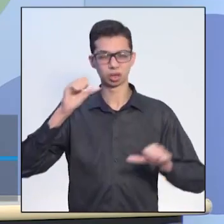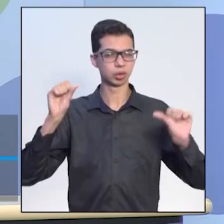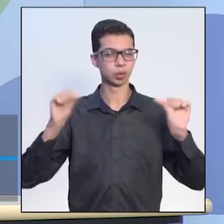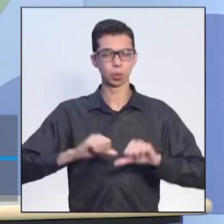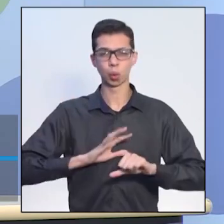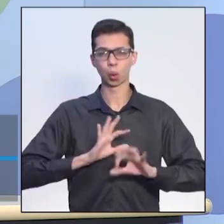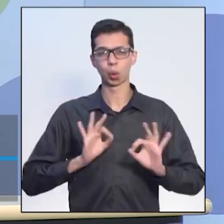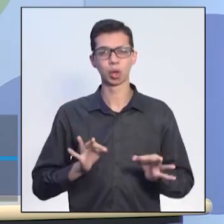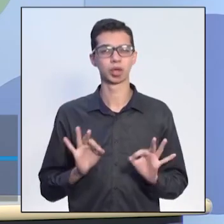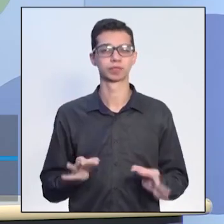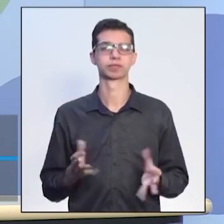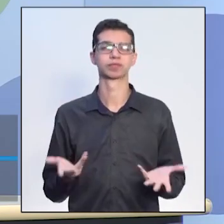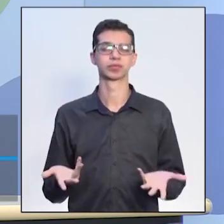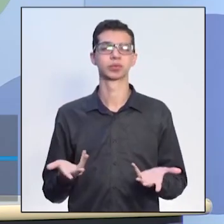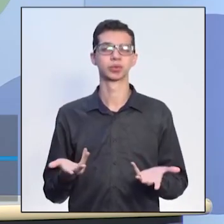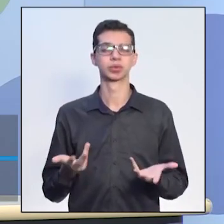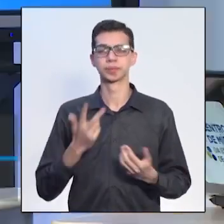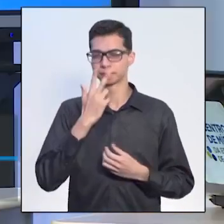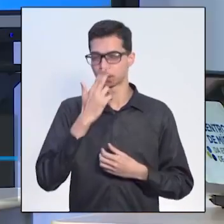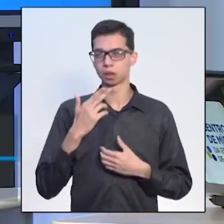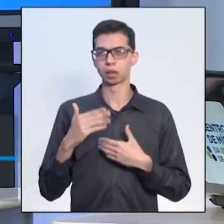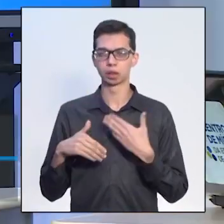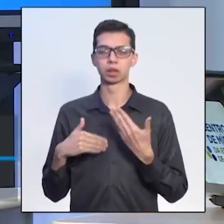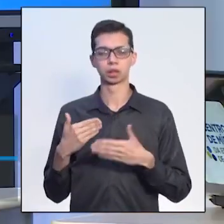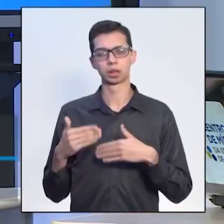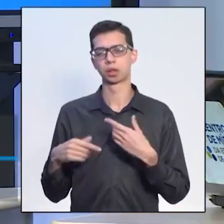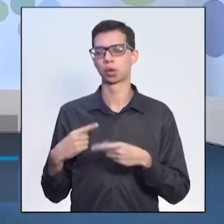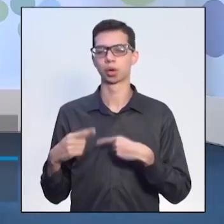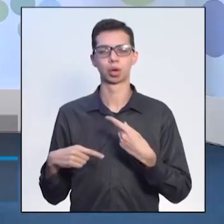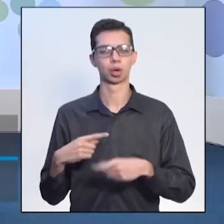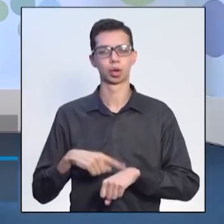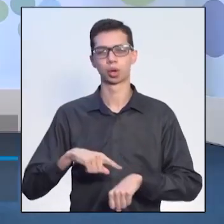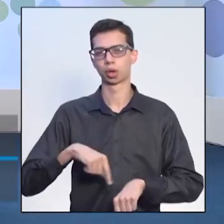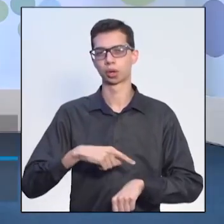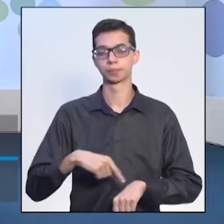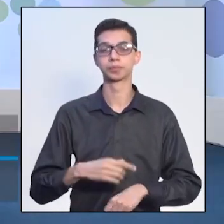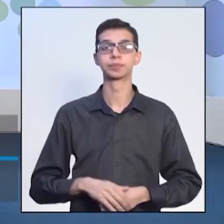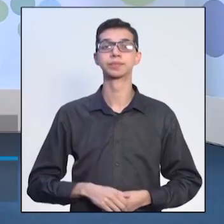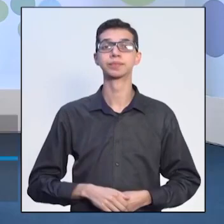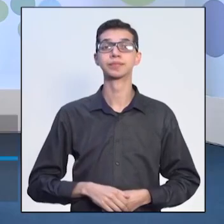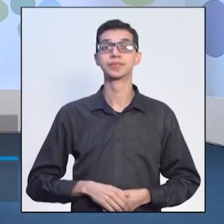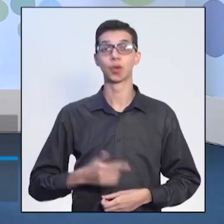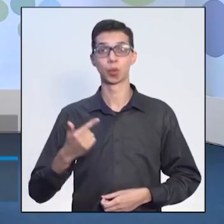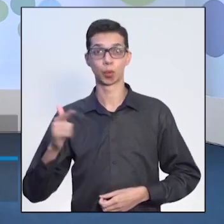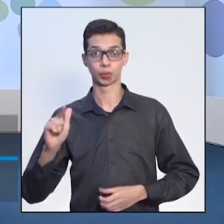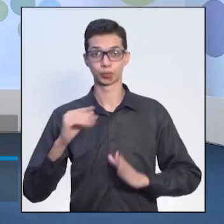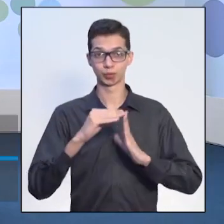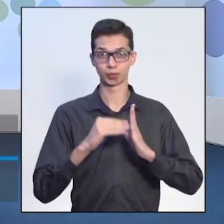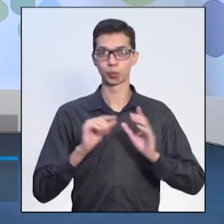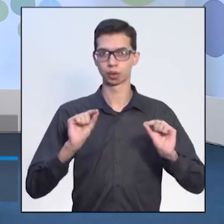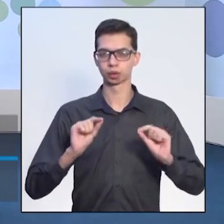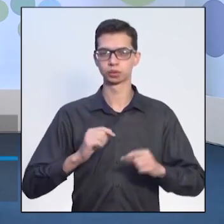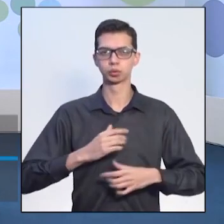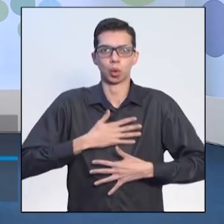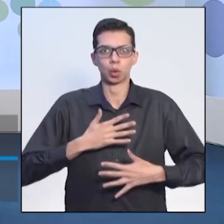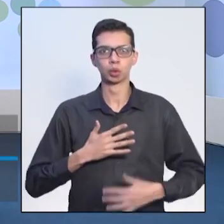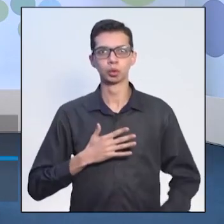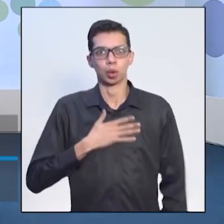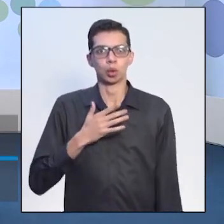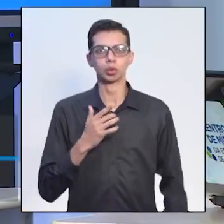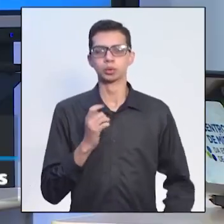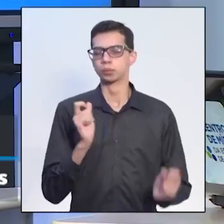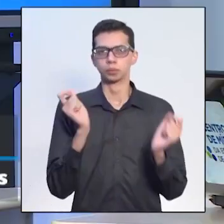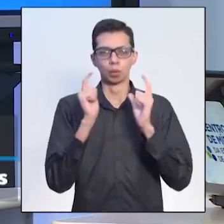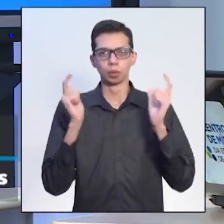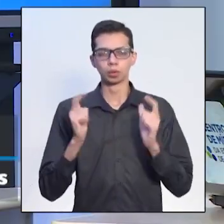muito forçada. Isso, olha, mas Tem um aqui que falou que quando ótimo. ele leva muito susto, ele não Não gosta. gosta. Então deve ser de Faz terror, parte, né? Mas se o